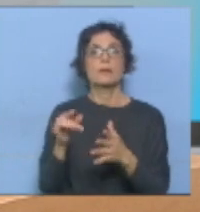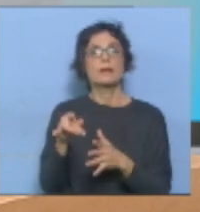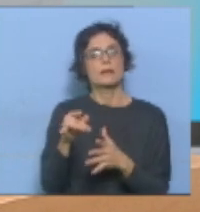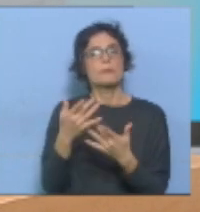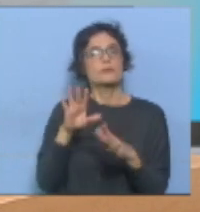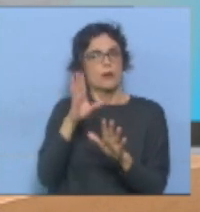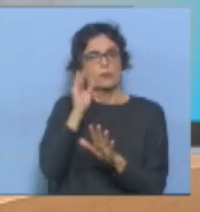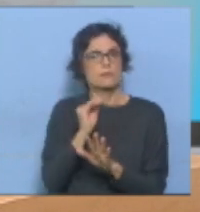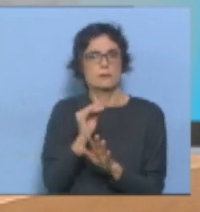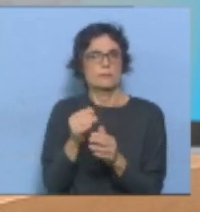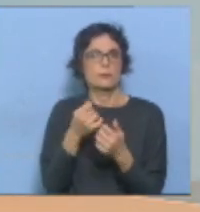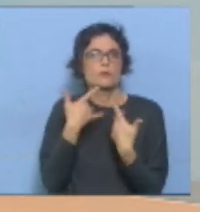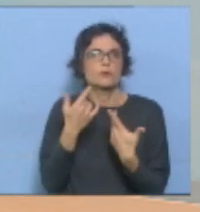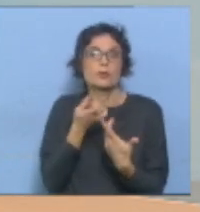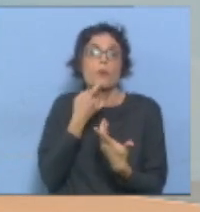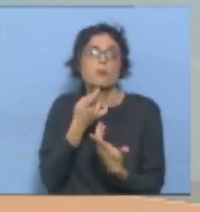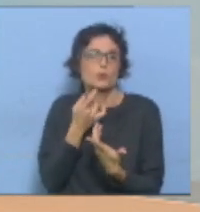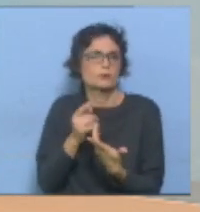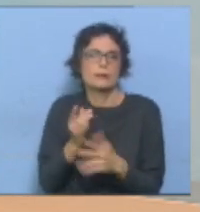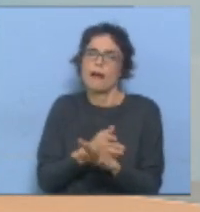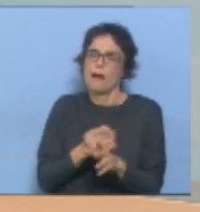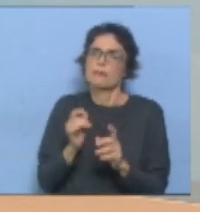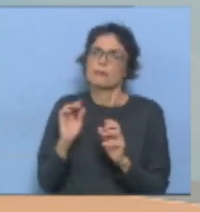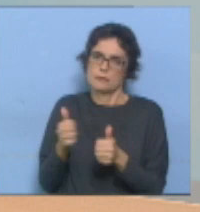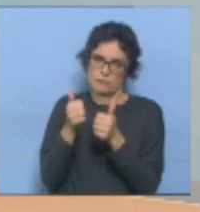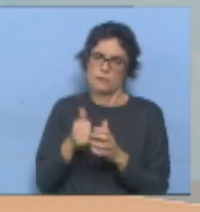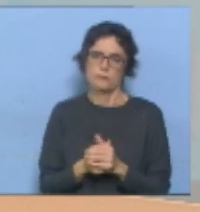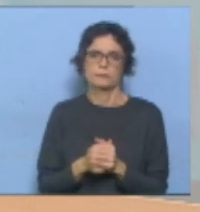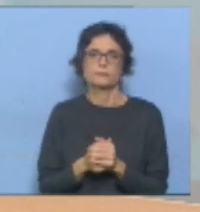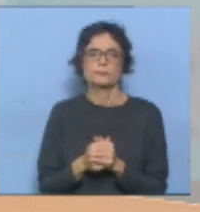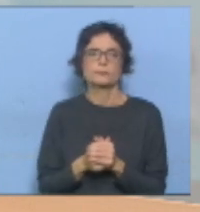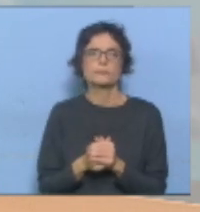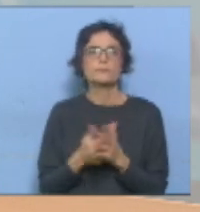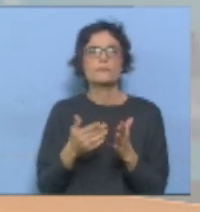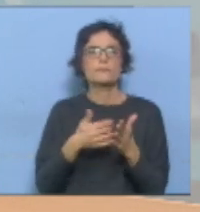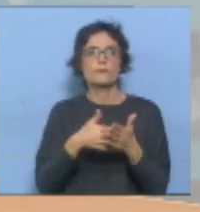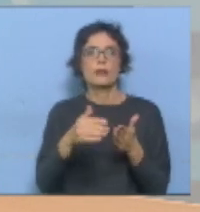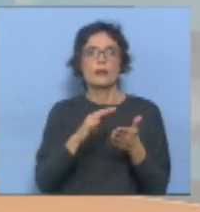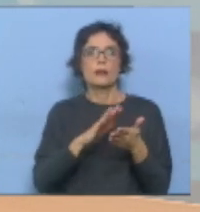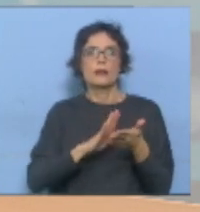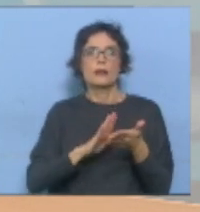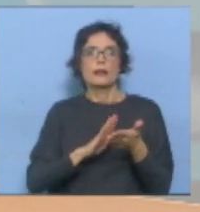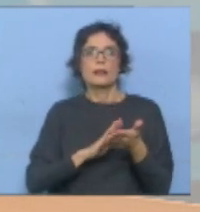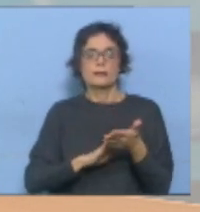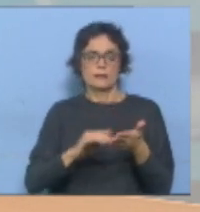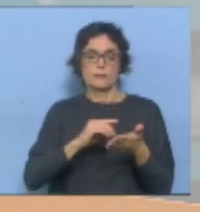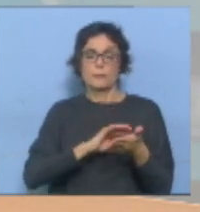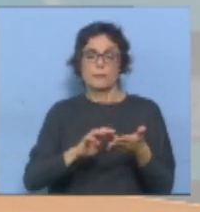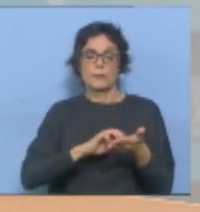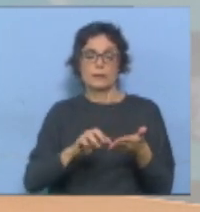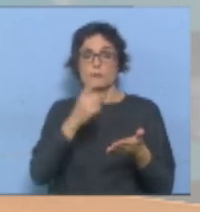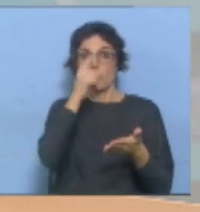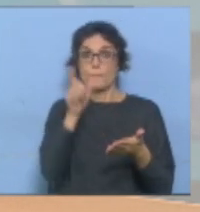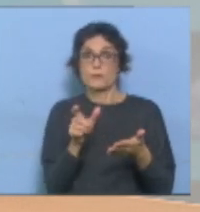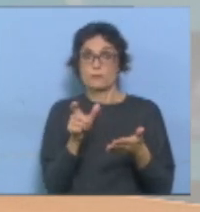que perguntar. Finalmente, este guia aponta o encontro com pessoas com deficiências auditivas e aqui acredito que